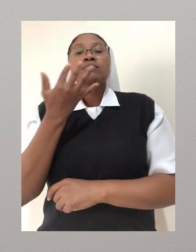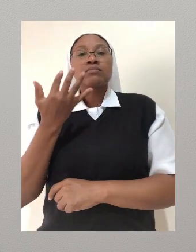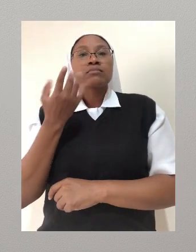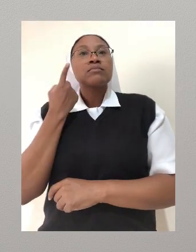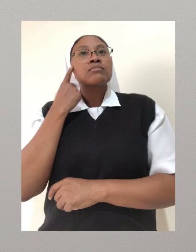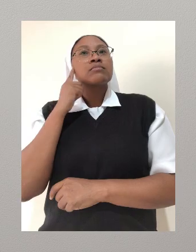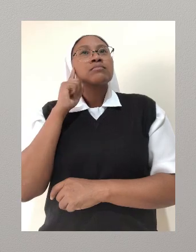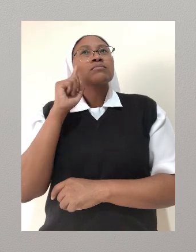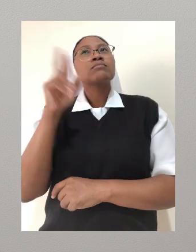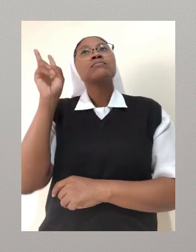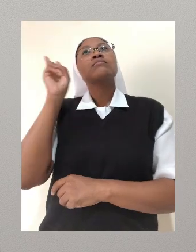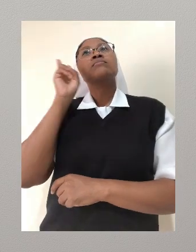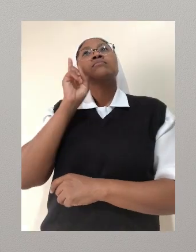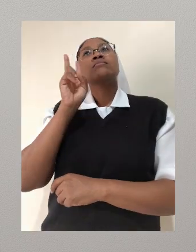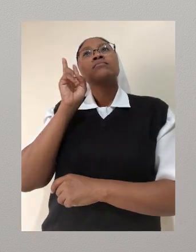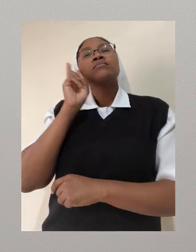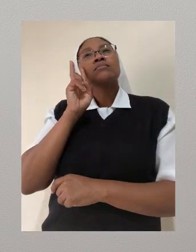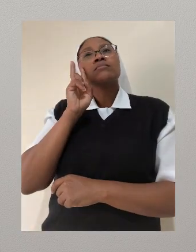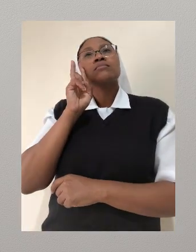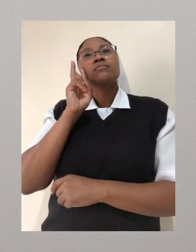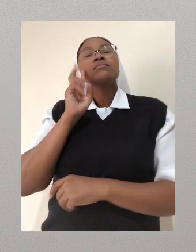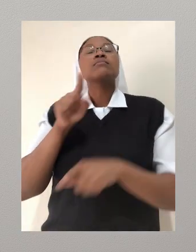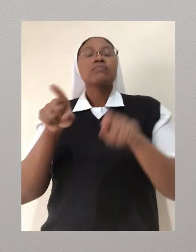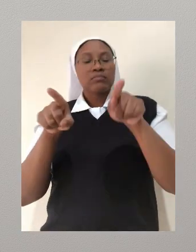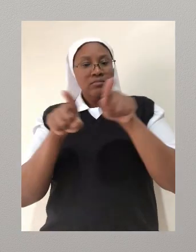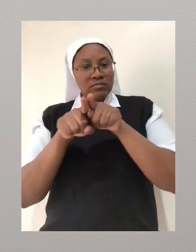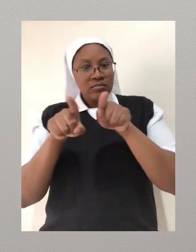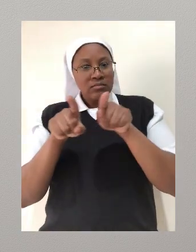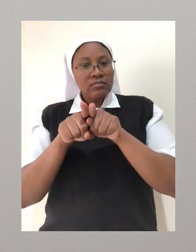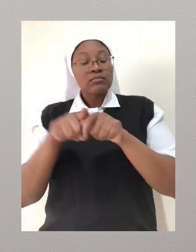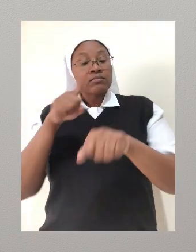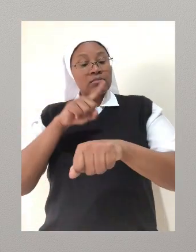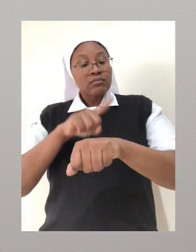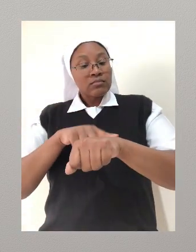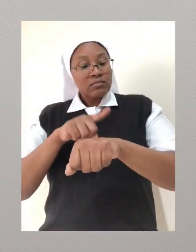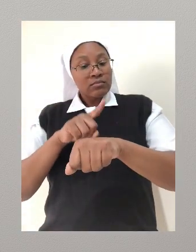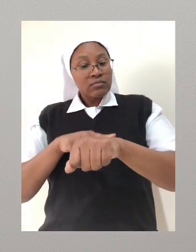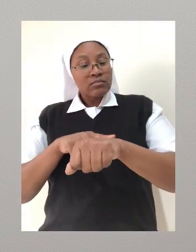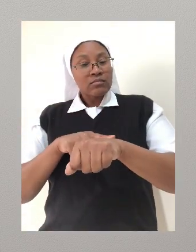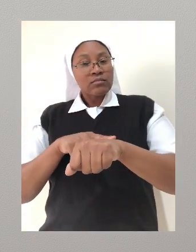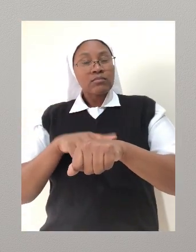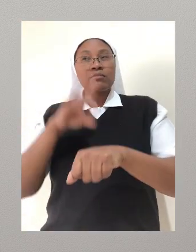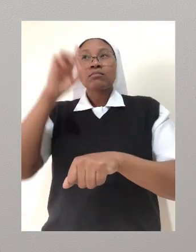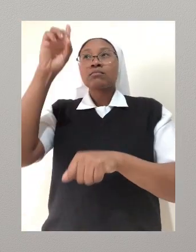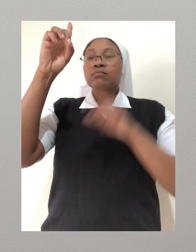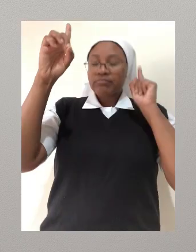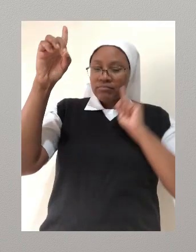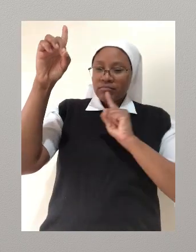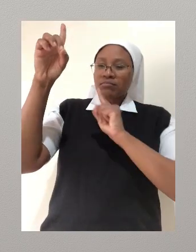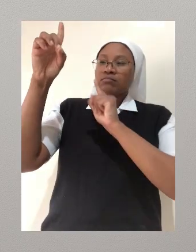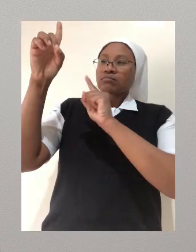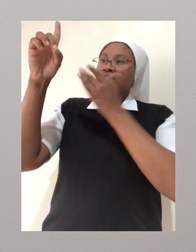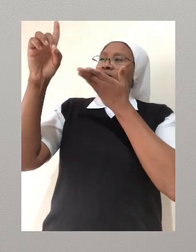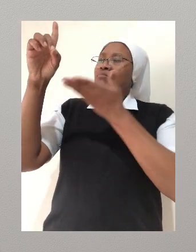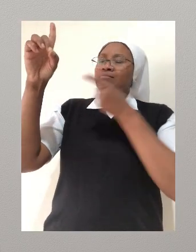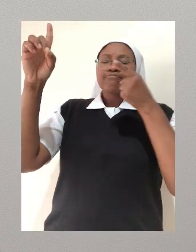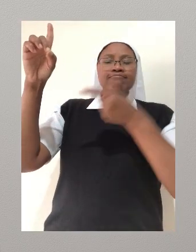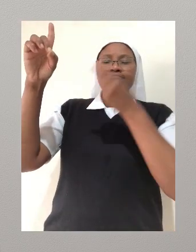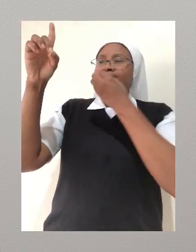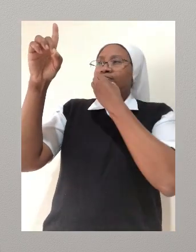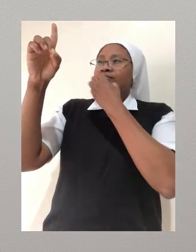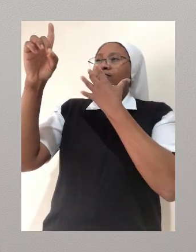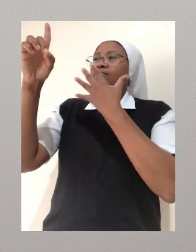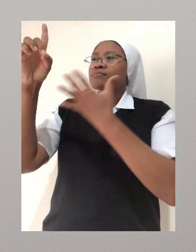ao dia vou Recordar disso também é o tempo de voltar-se para Deus ele é infinitamente